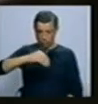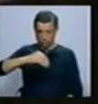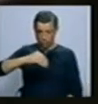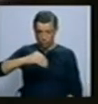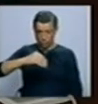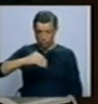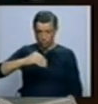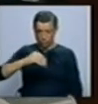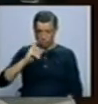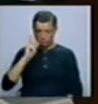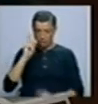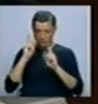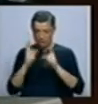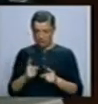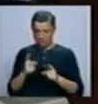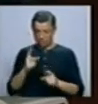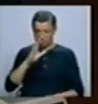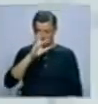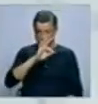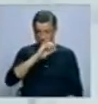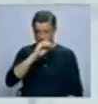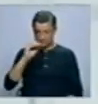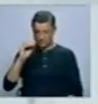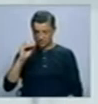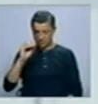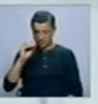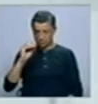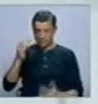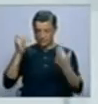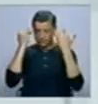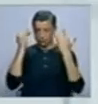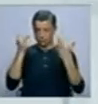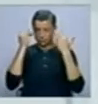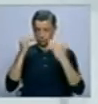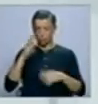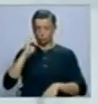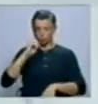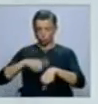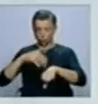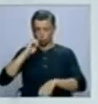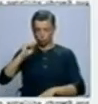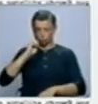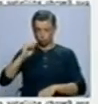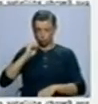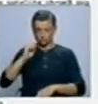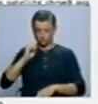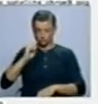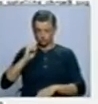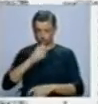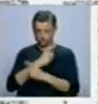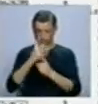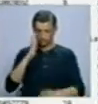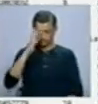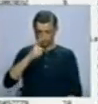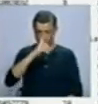em que foram processadas 400 gigabytes de dados por segundo, e isto corresponde mais ou menos a processar cerca de